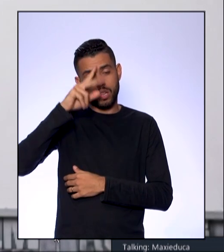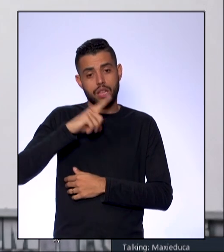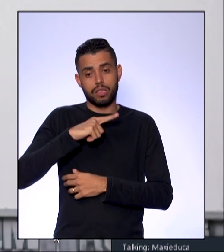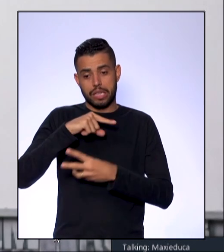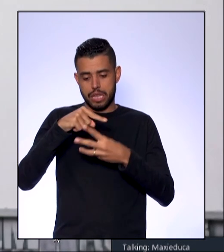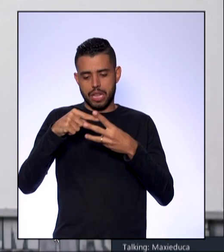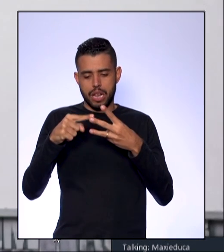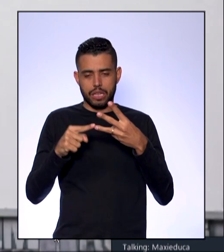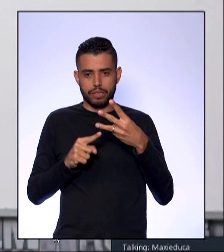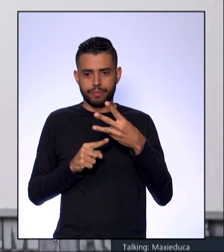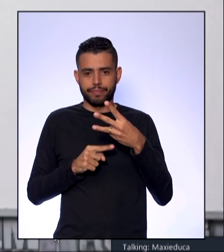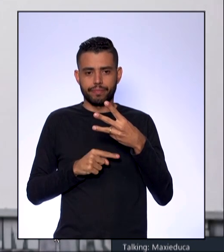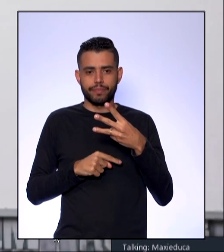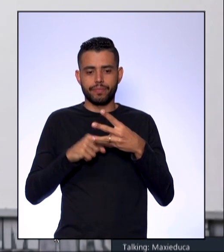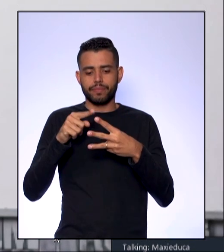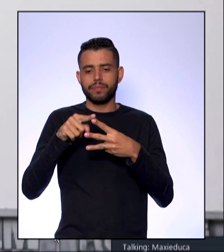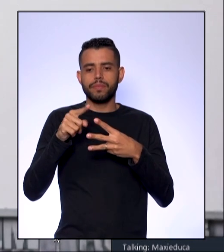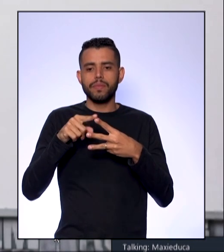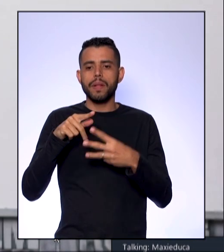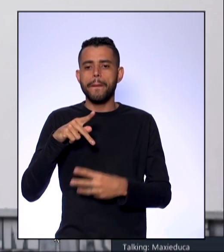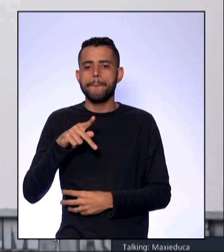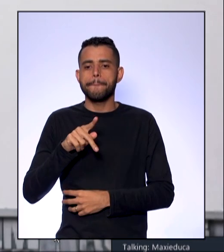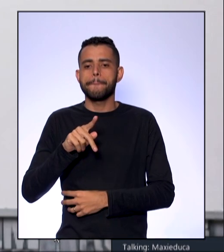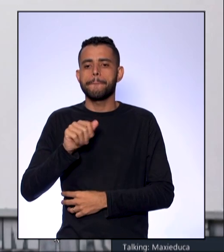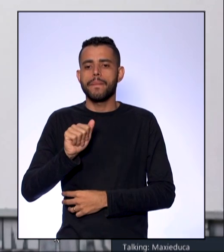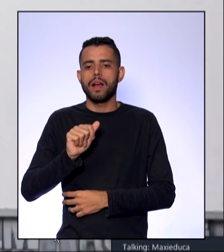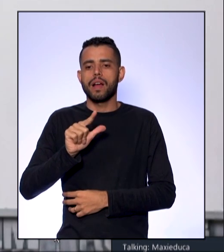Nós temos o Paleolítico,